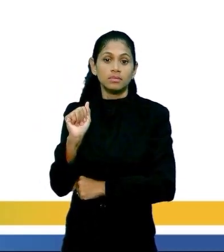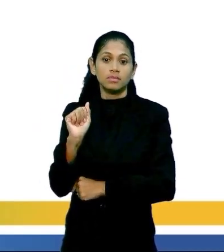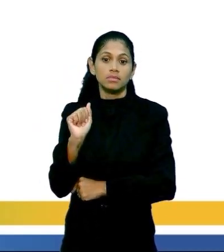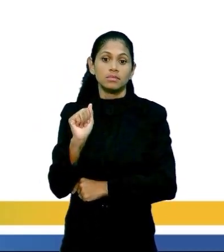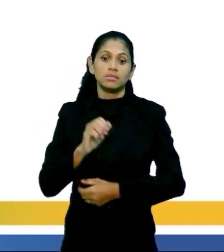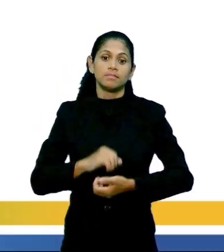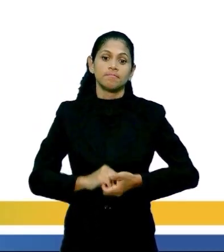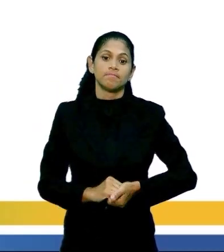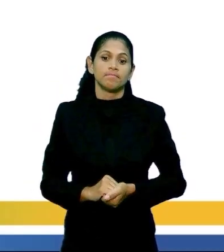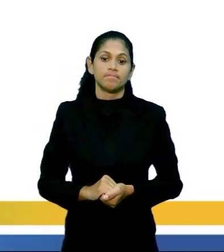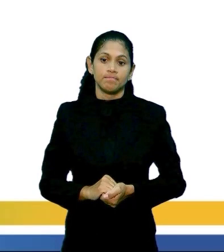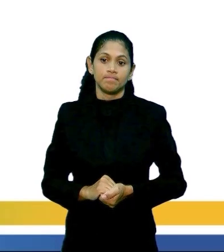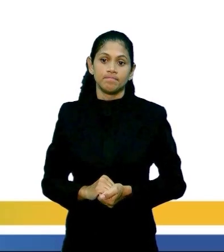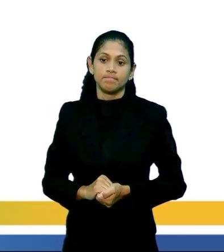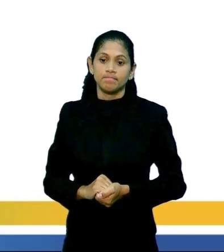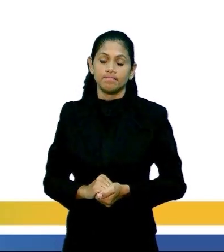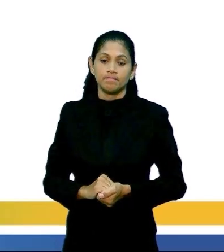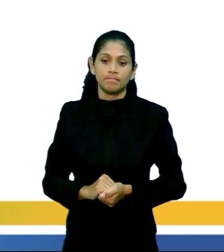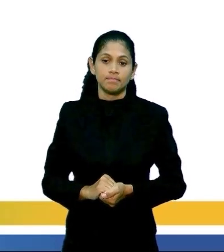Então, é exatamente isso.